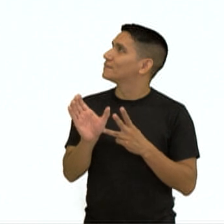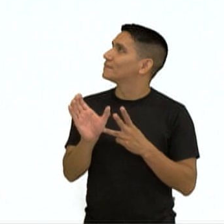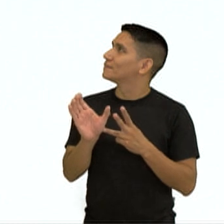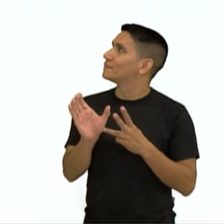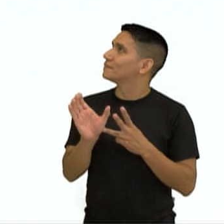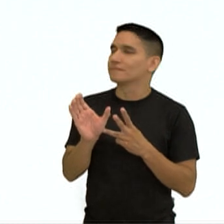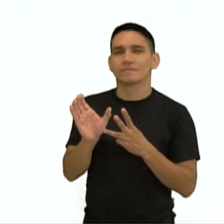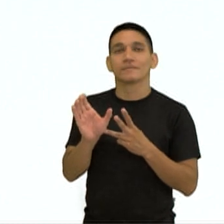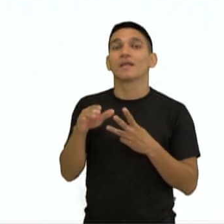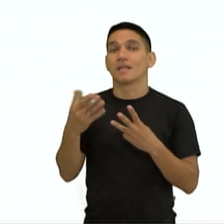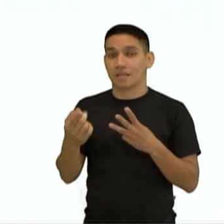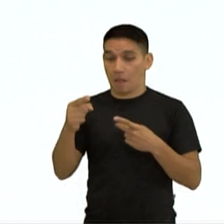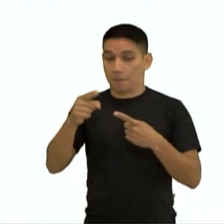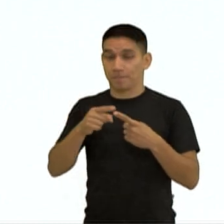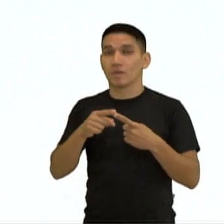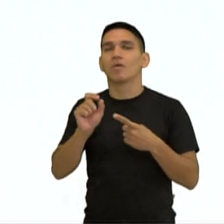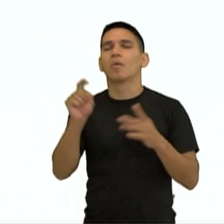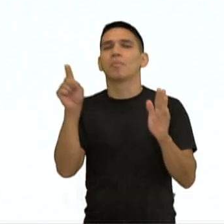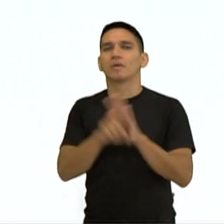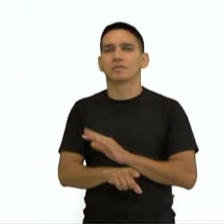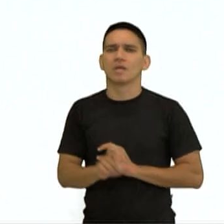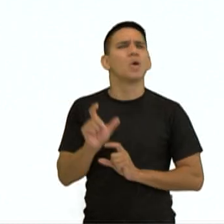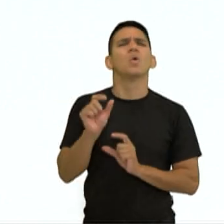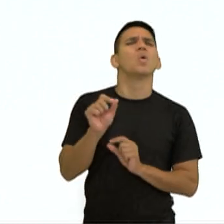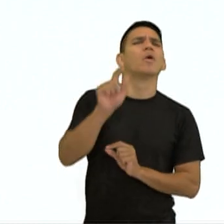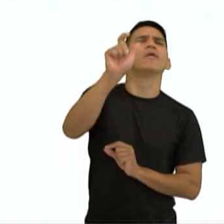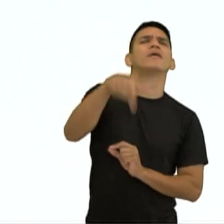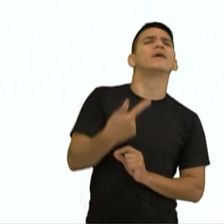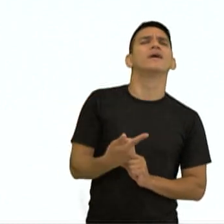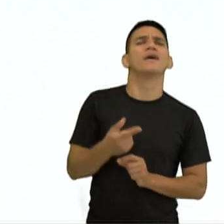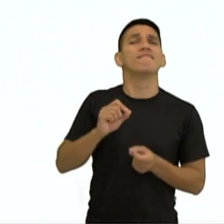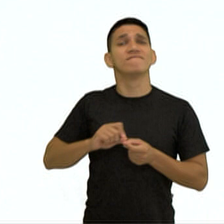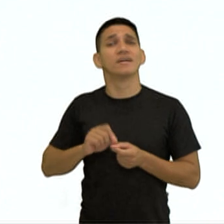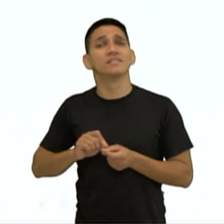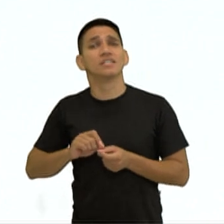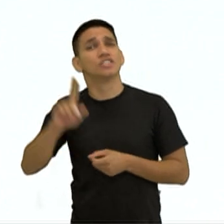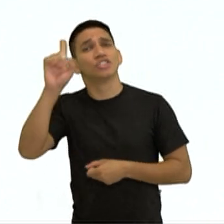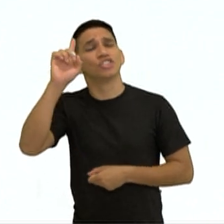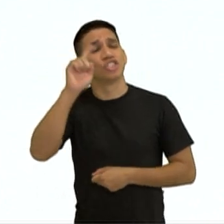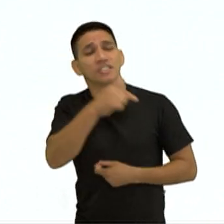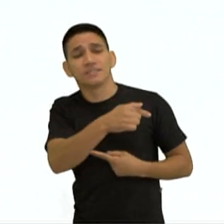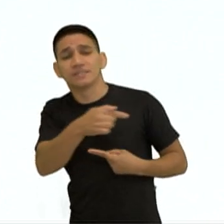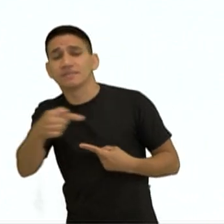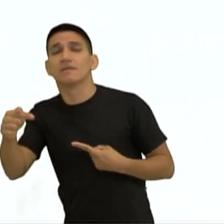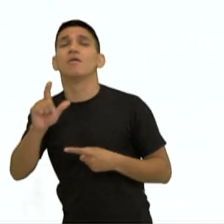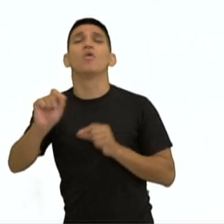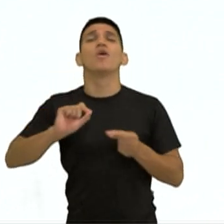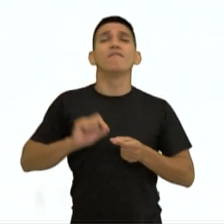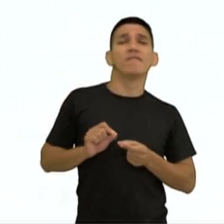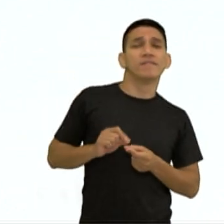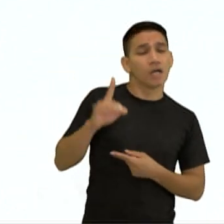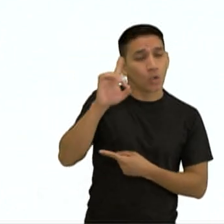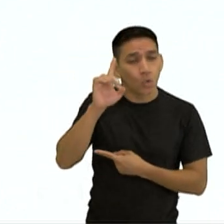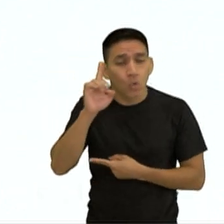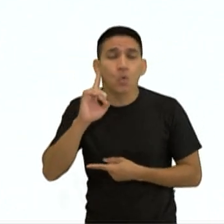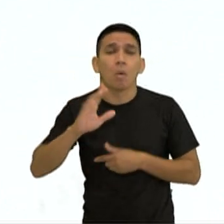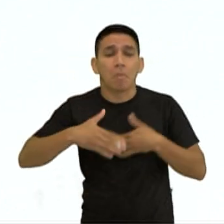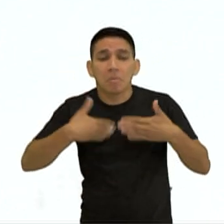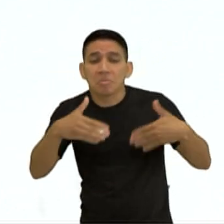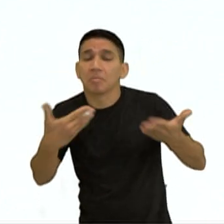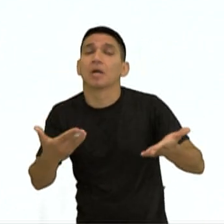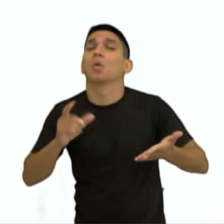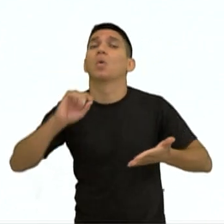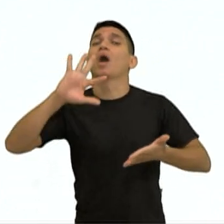you? Então aqui nós temos o que você está fazendo nos seus dias da semana? Qual é a sua rotina? O que está acontecendo nesse